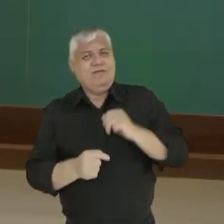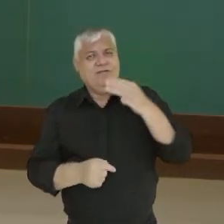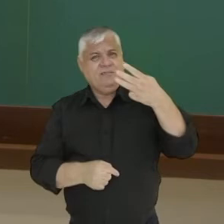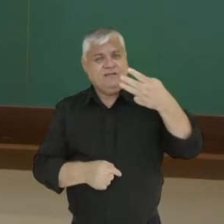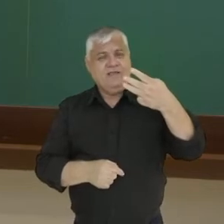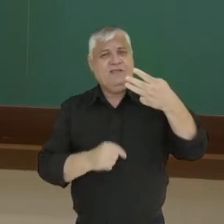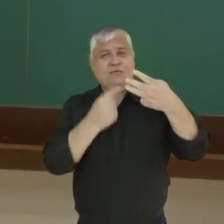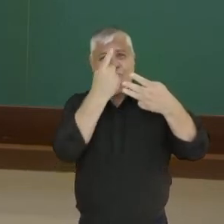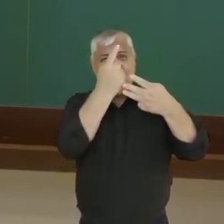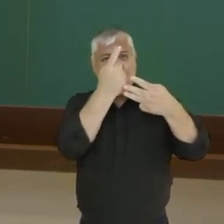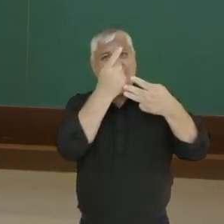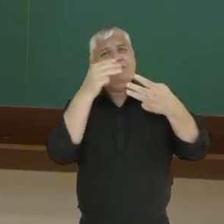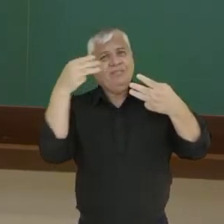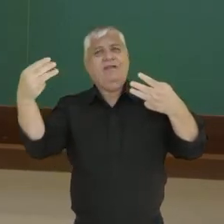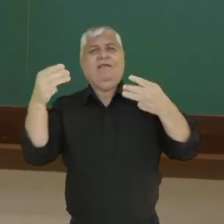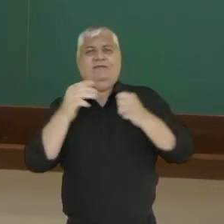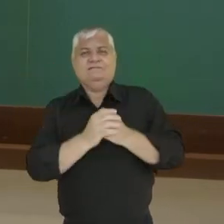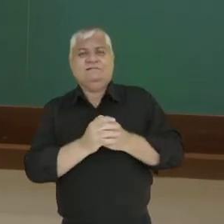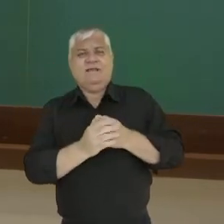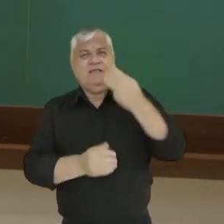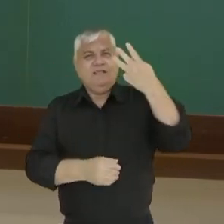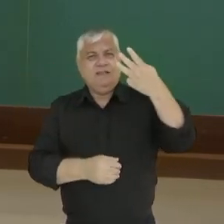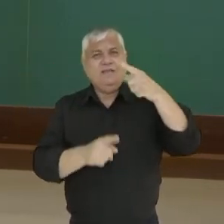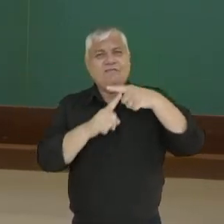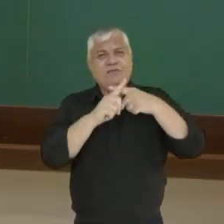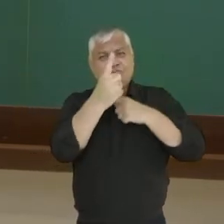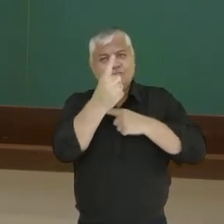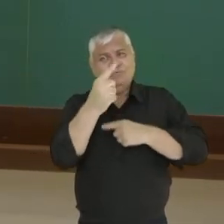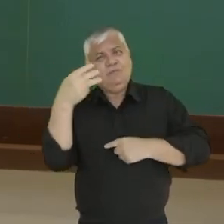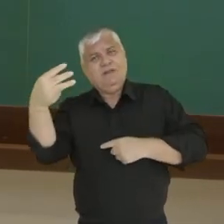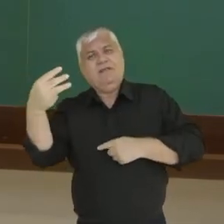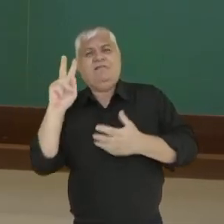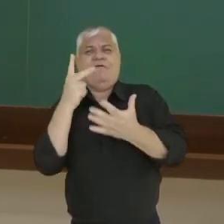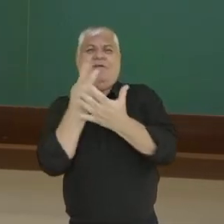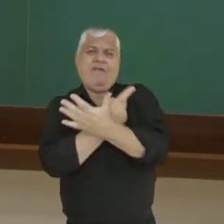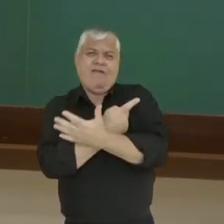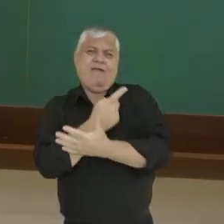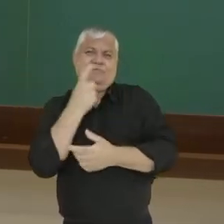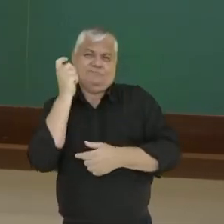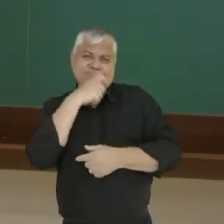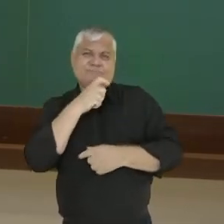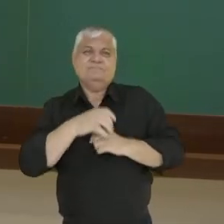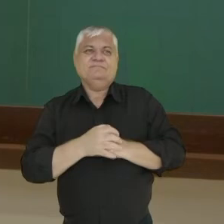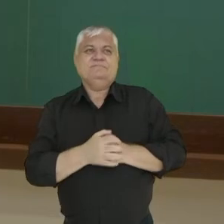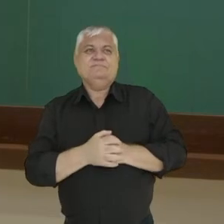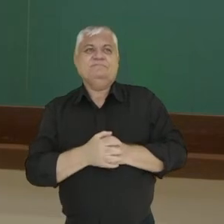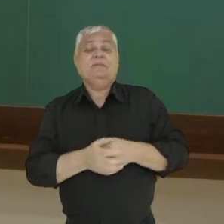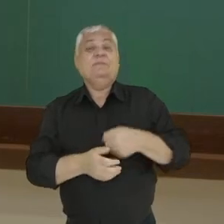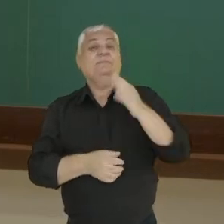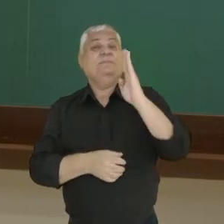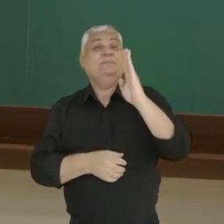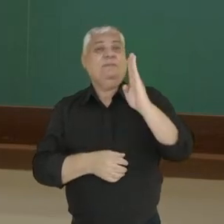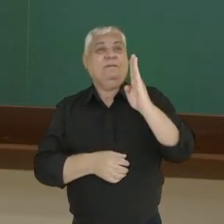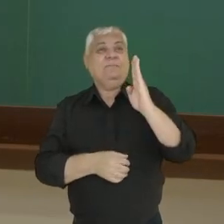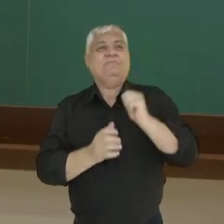é 3 e não 1. Então, já concluo que é falsa essa afirmativa. Letra